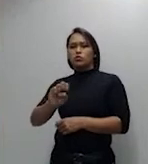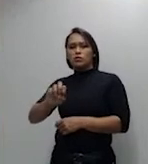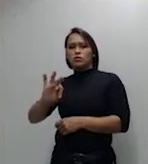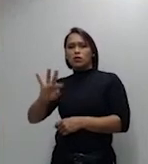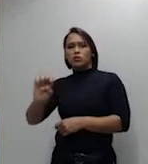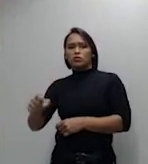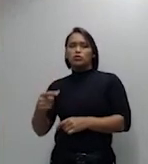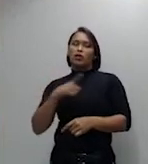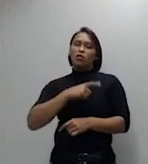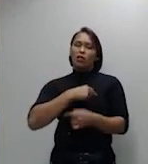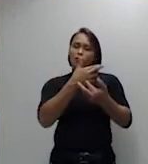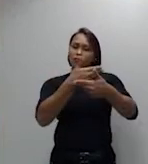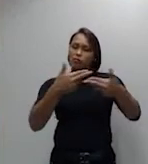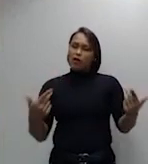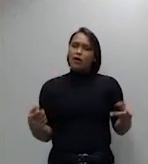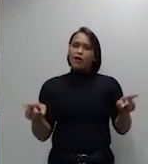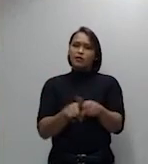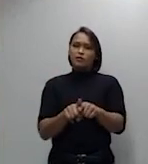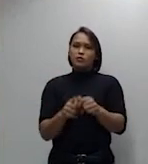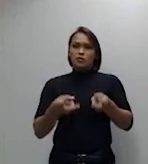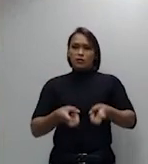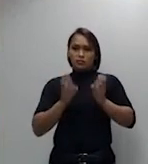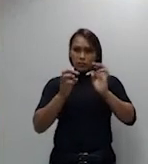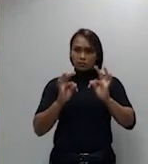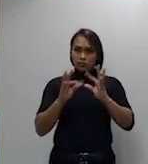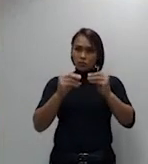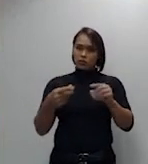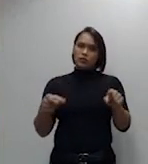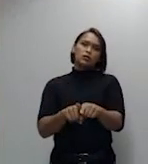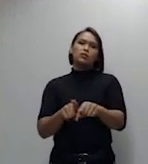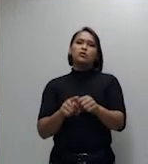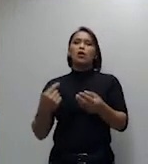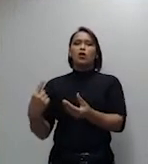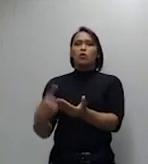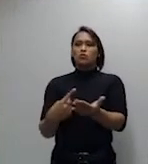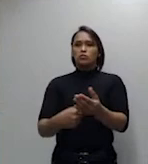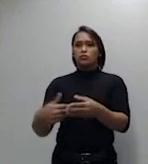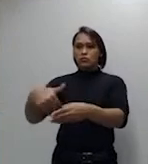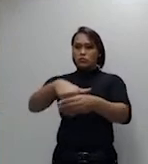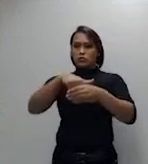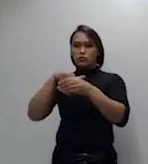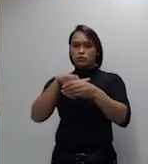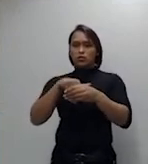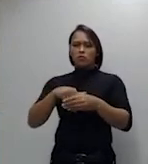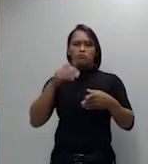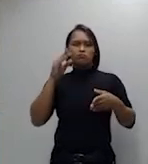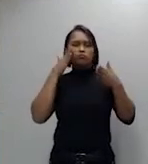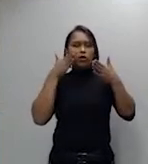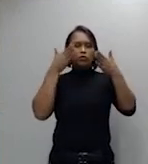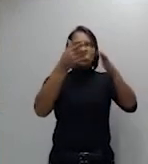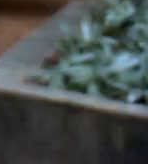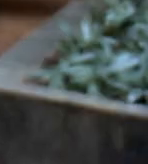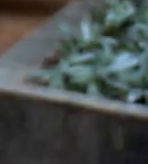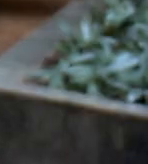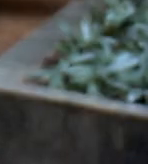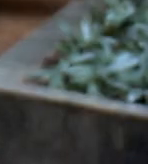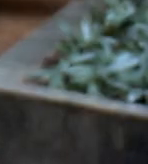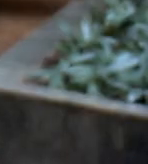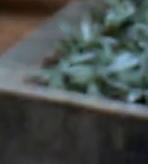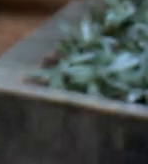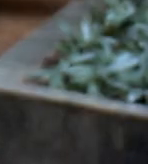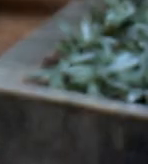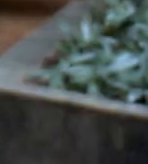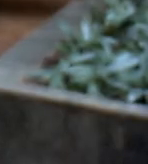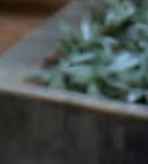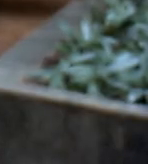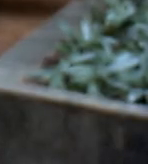providências para assegurar o processo quanto à eventual condenação futura, o que engloba a sanção pecuniária. De acordo